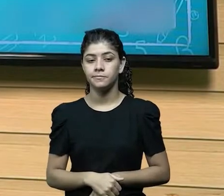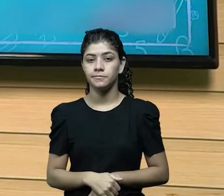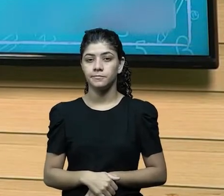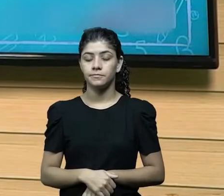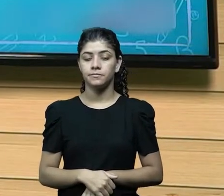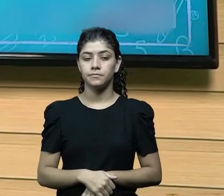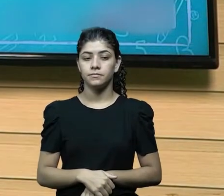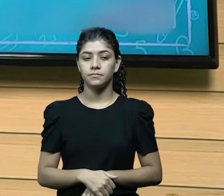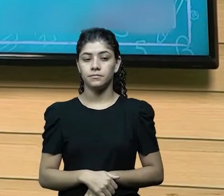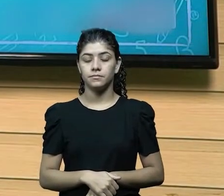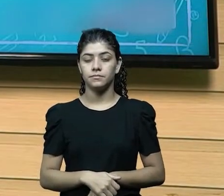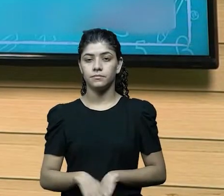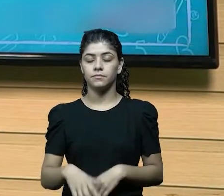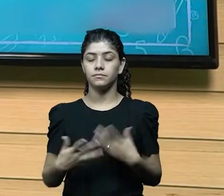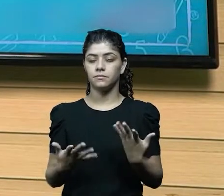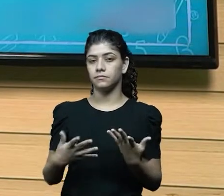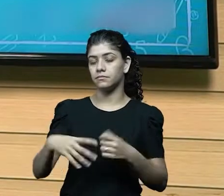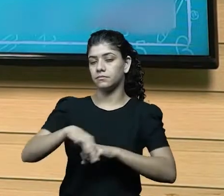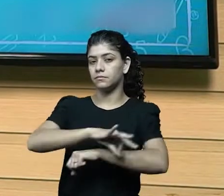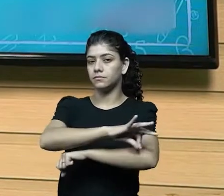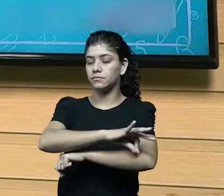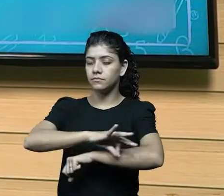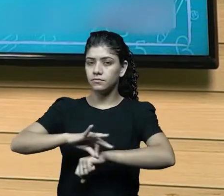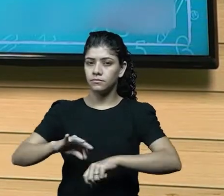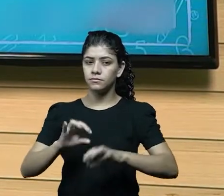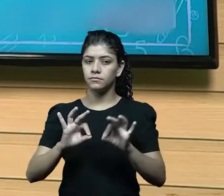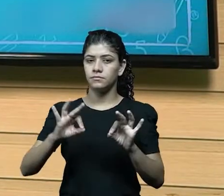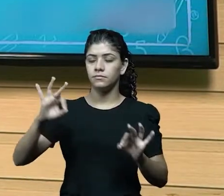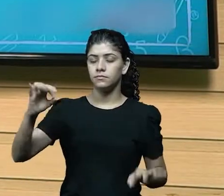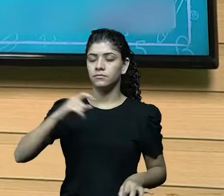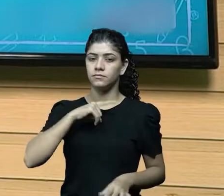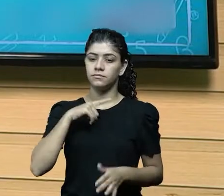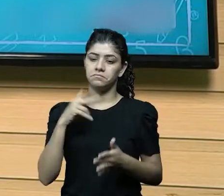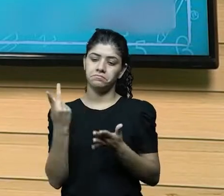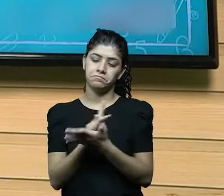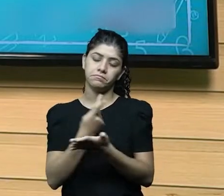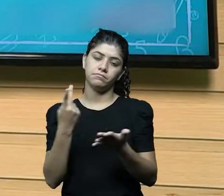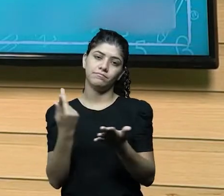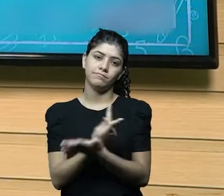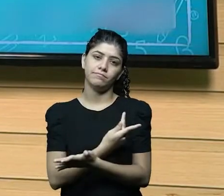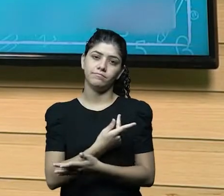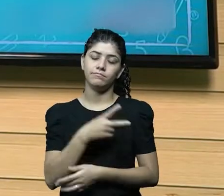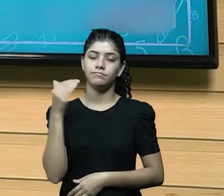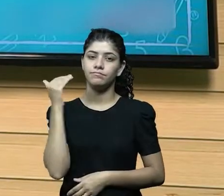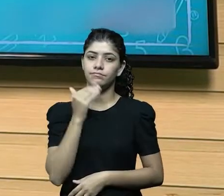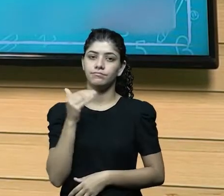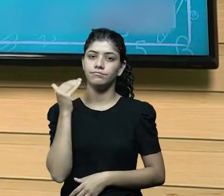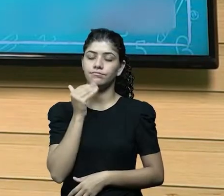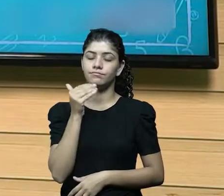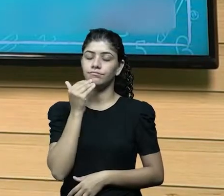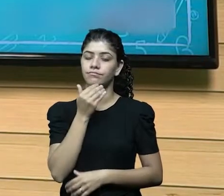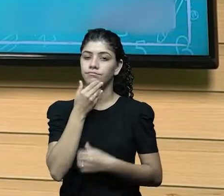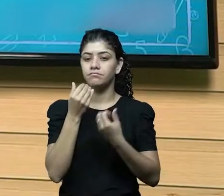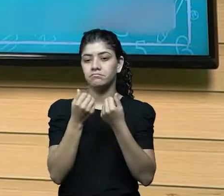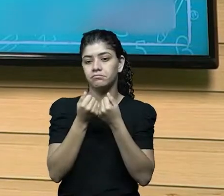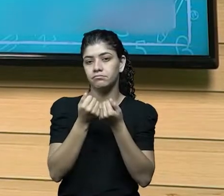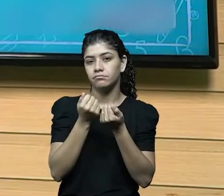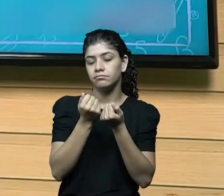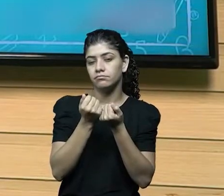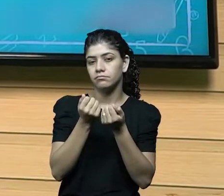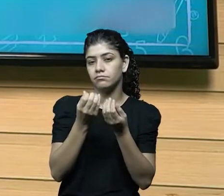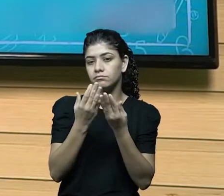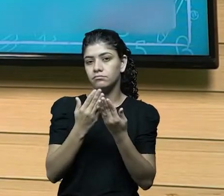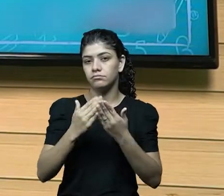régua, trena ou metro esteja com defeito, com algum defeito. Pode ser apagado ou